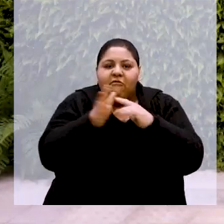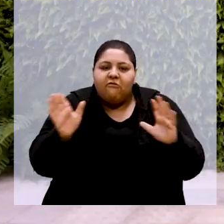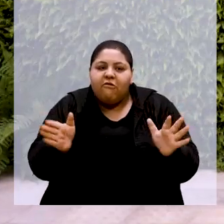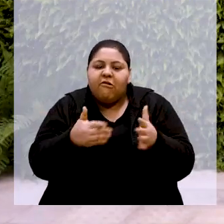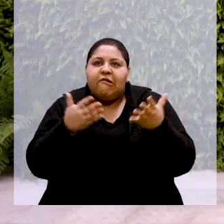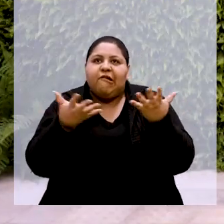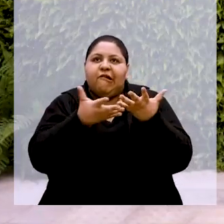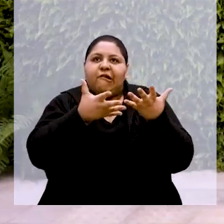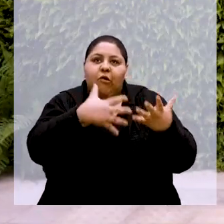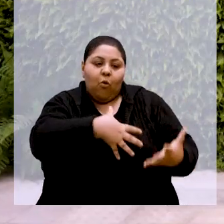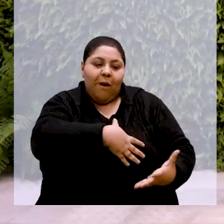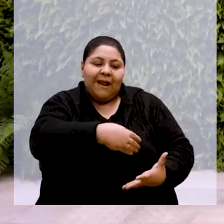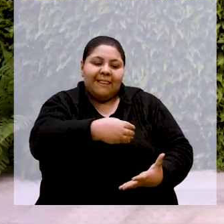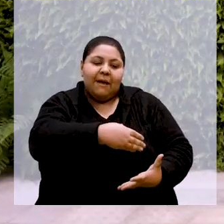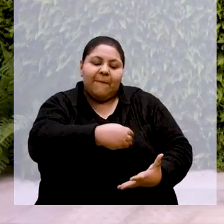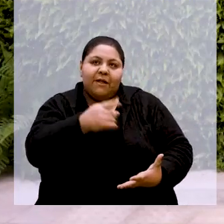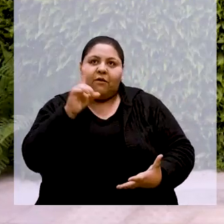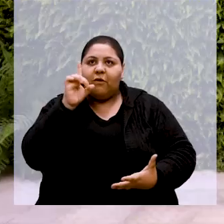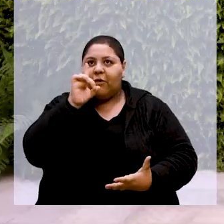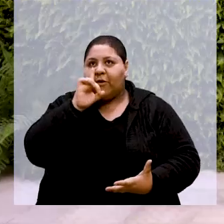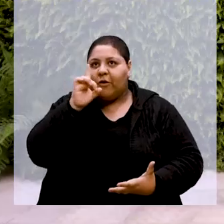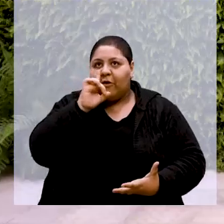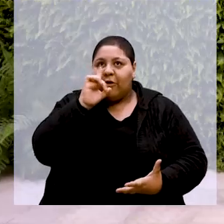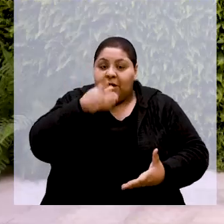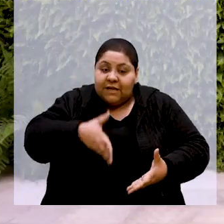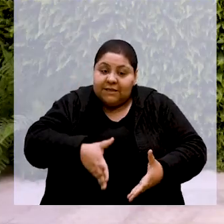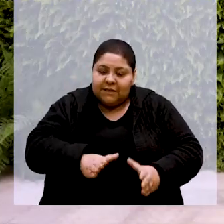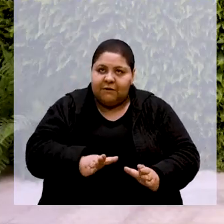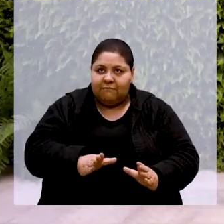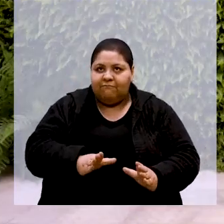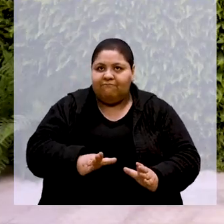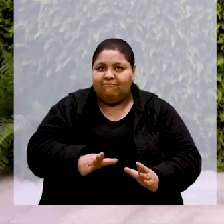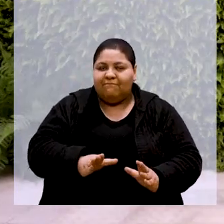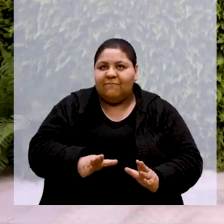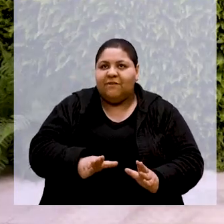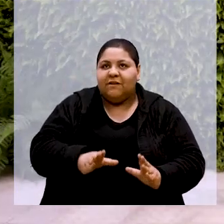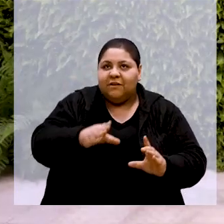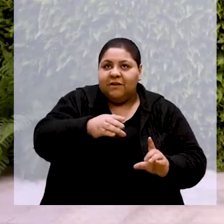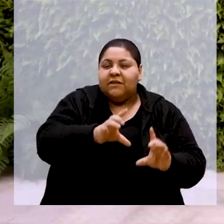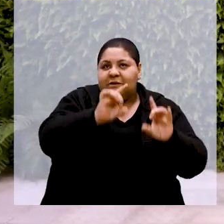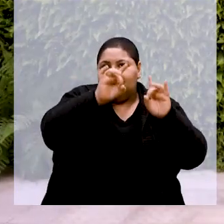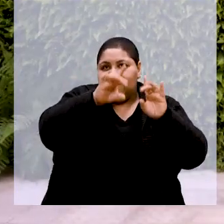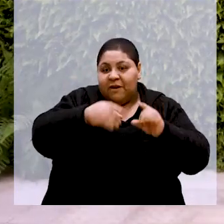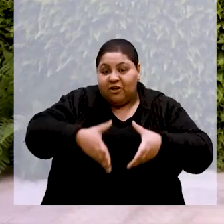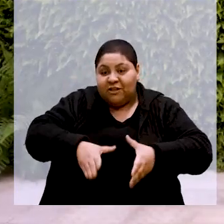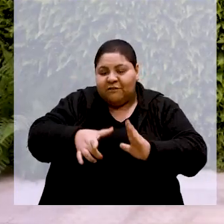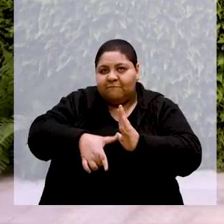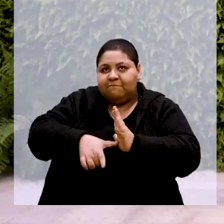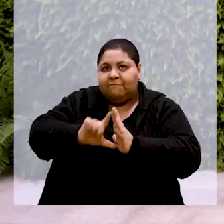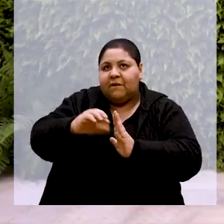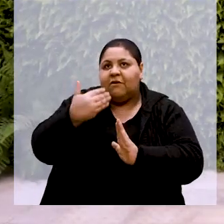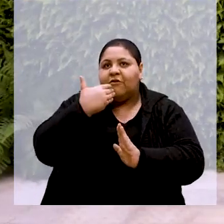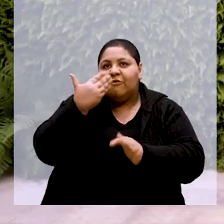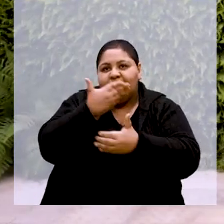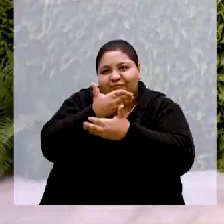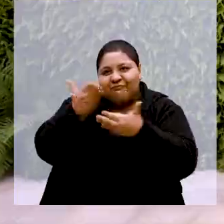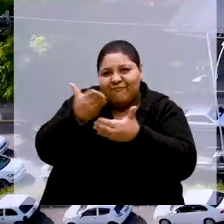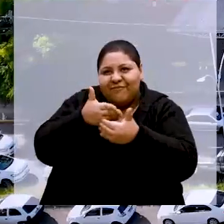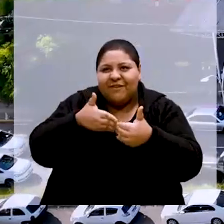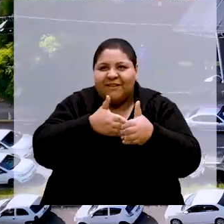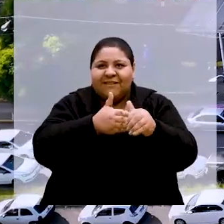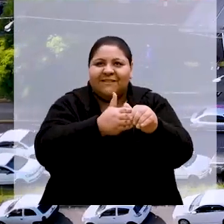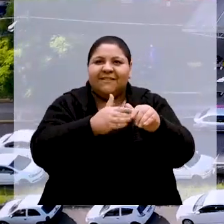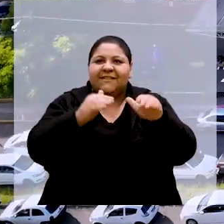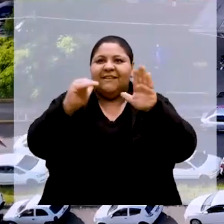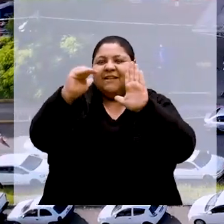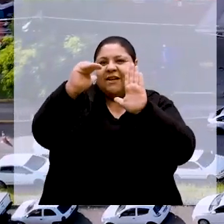e incentivar o aleitamento materno para os recém-nascidos, especialmente os prematuros. Te convido a